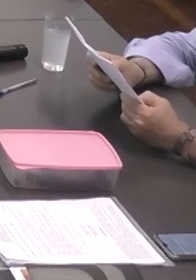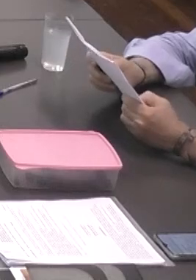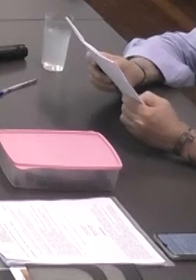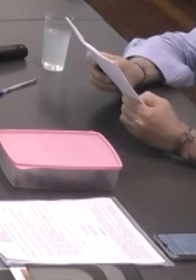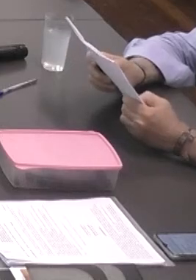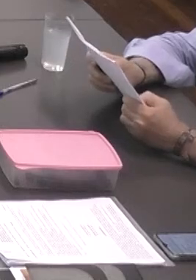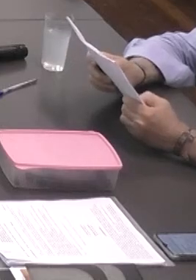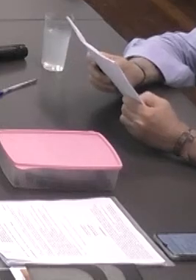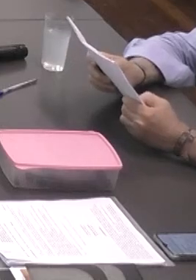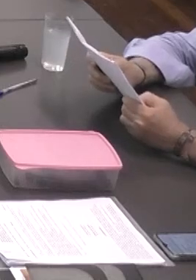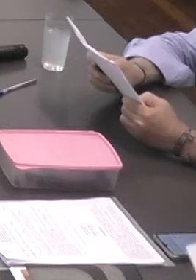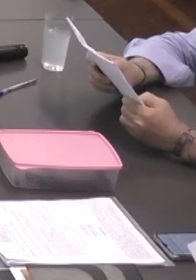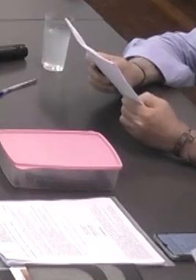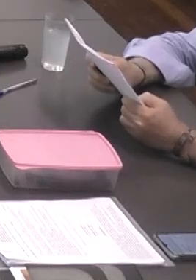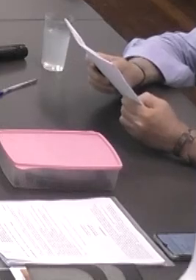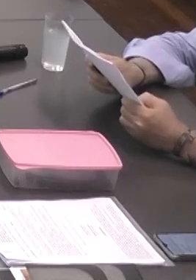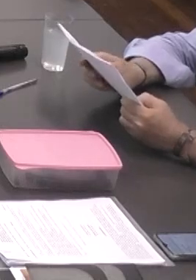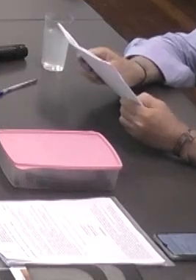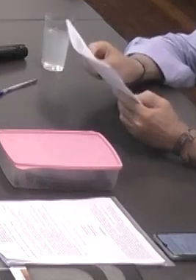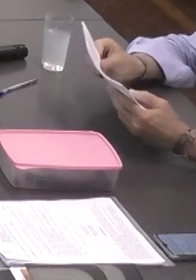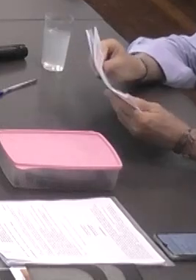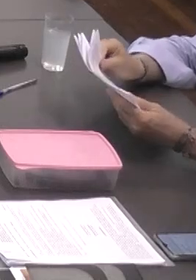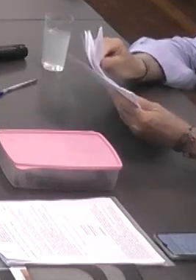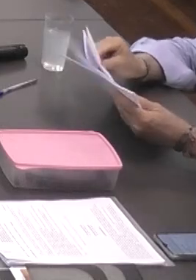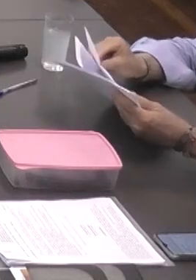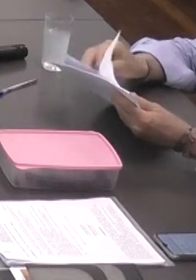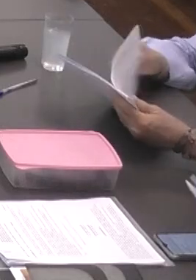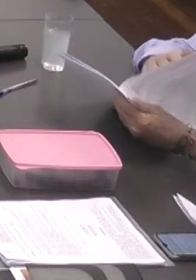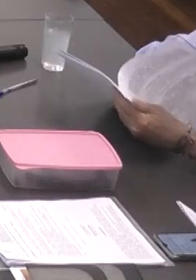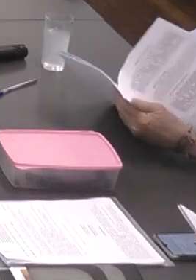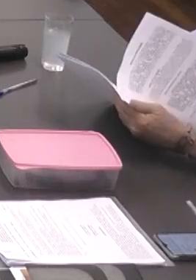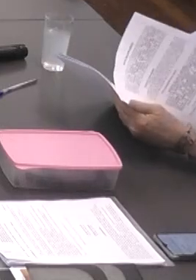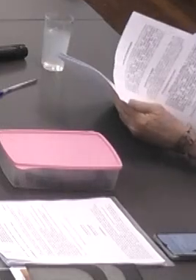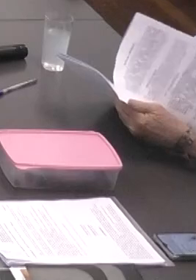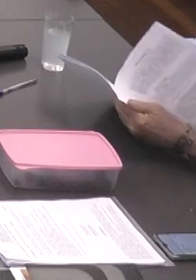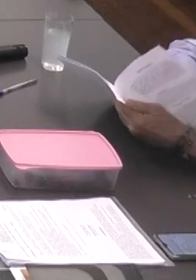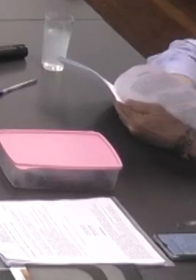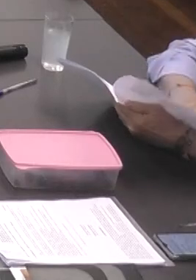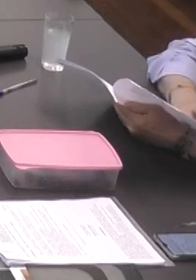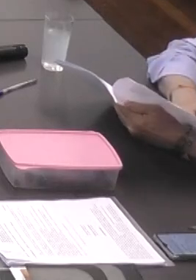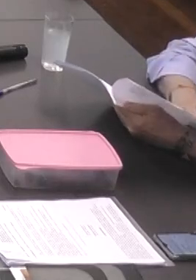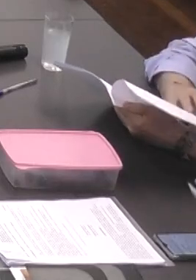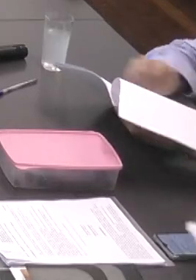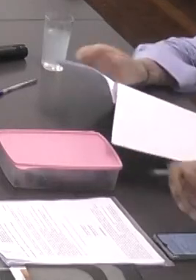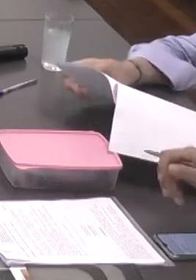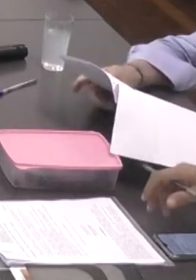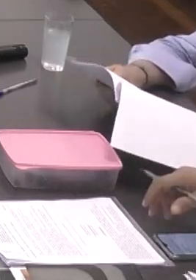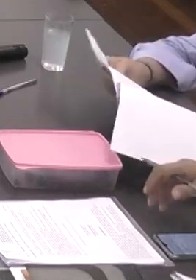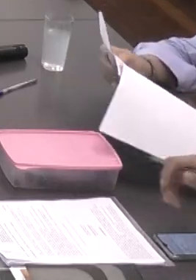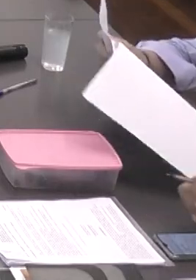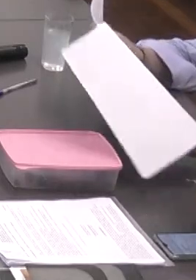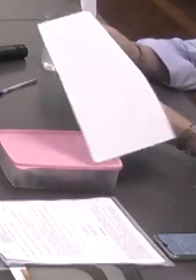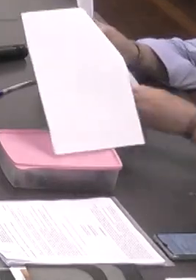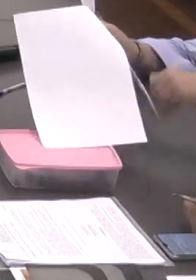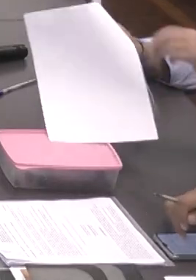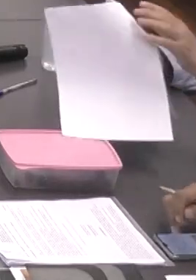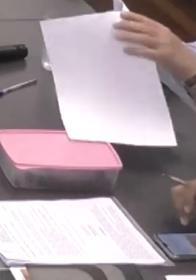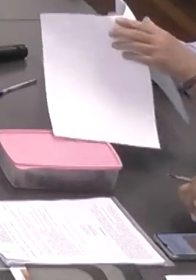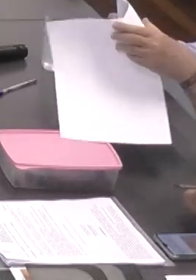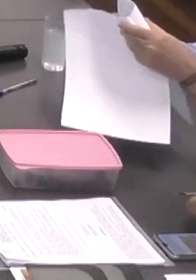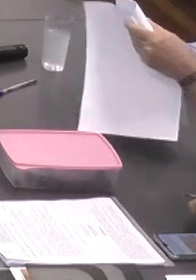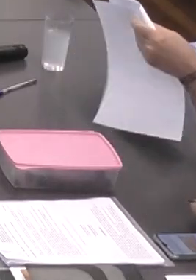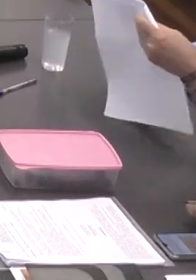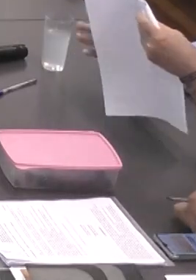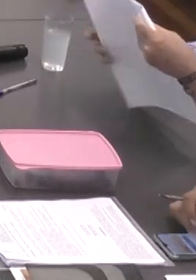ao projeto de lei número 6.283, de 2022, de autoria do deputado Samuel Malafaia, que estabelece política estadual